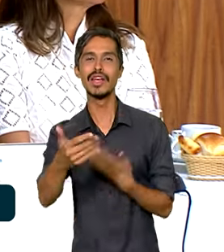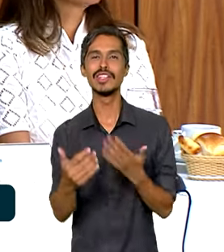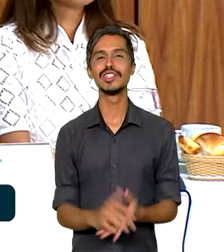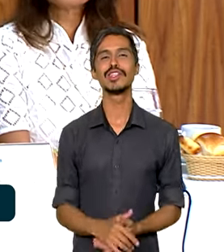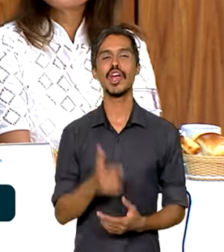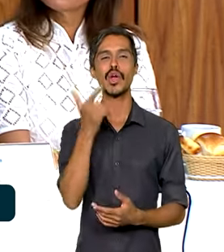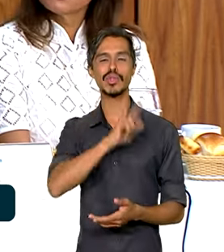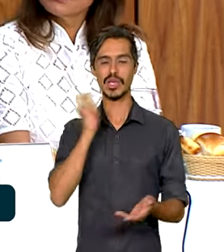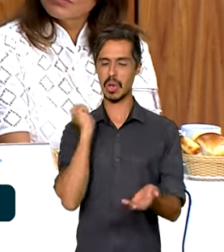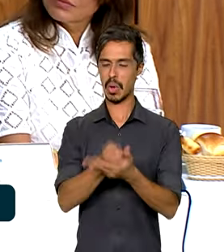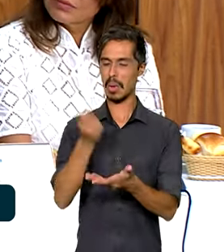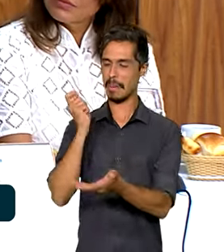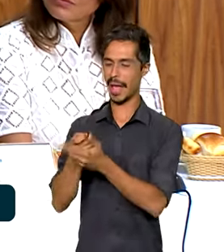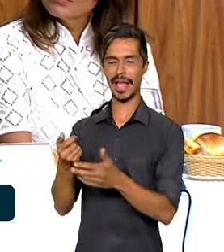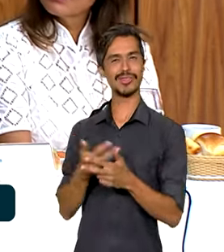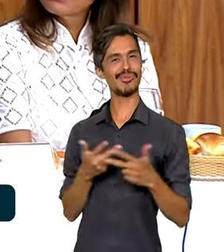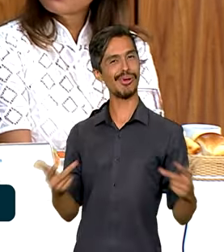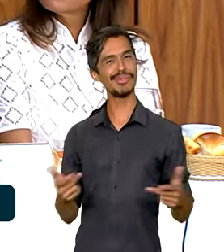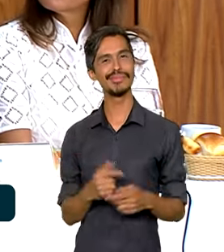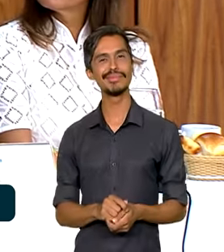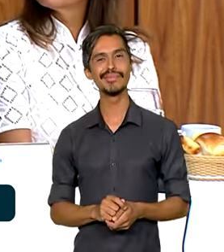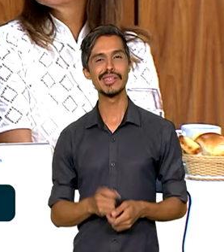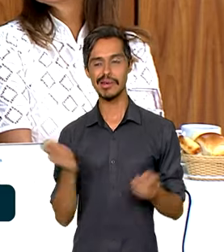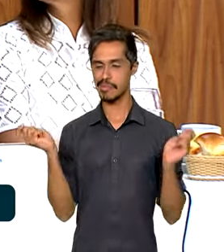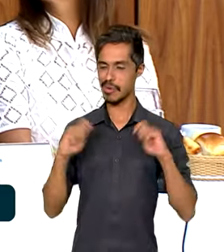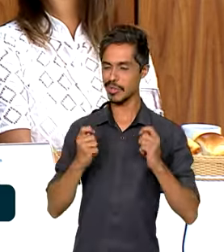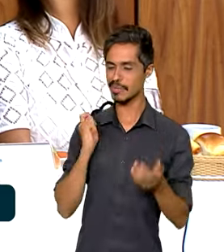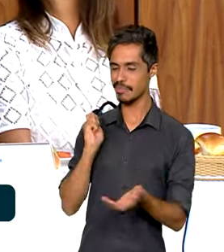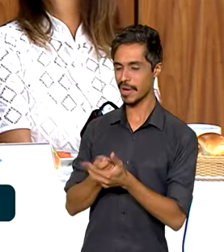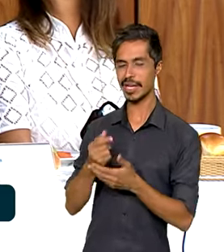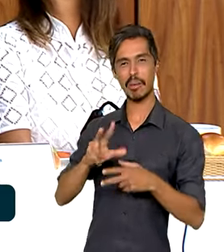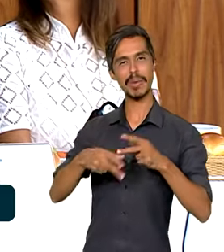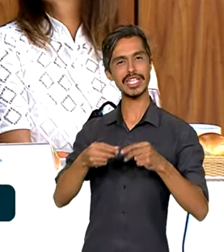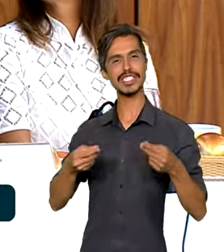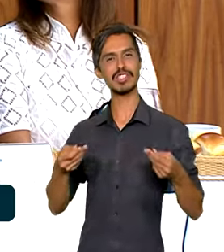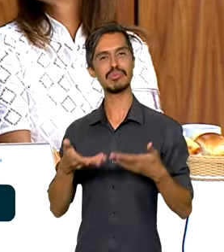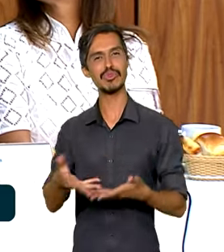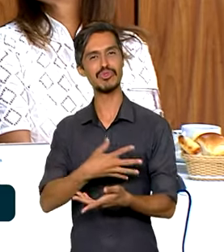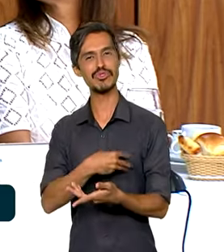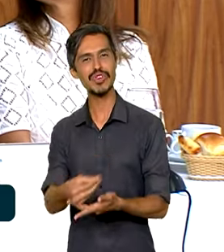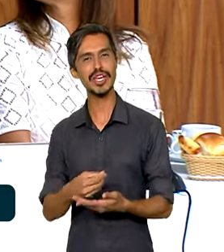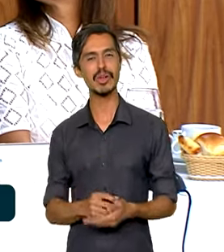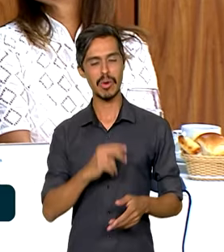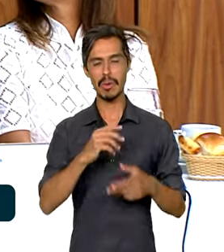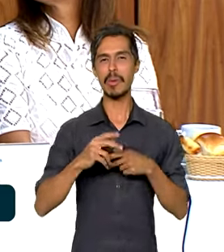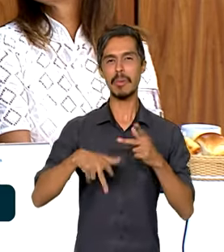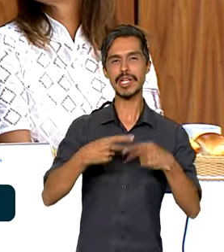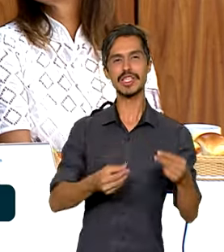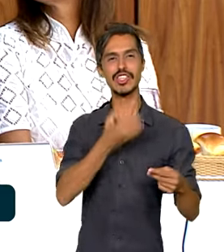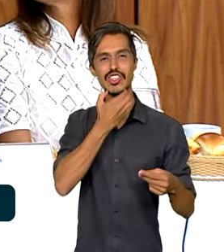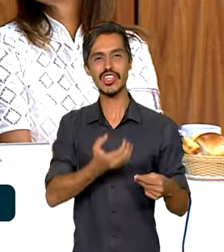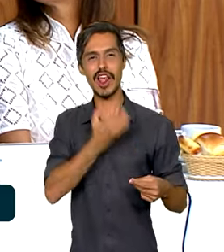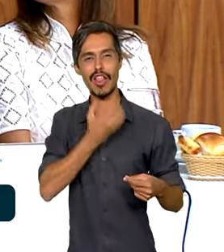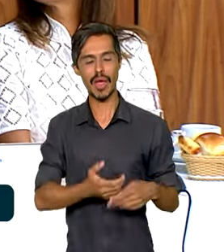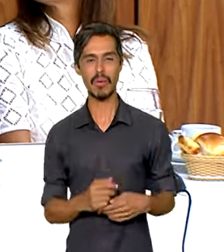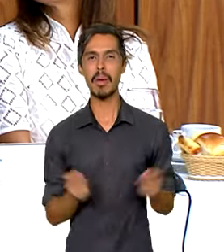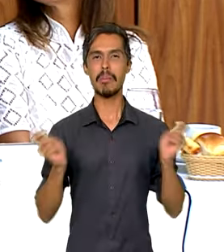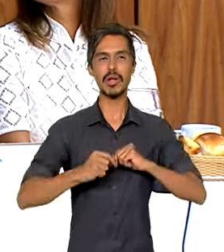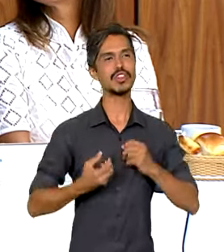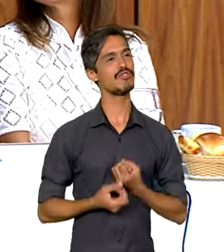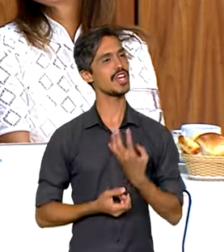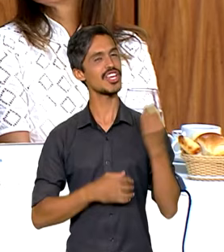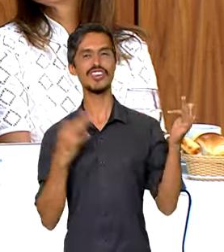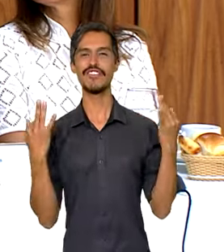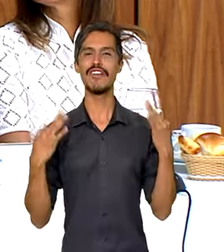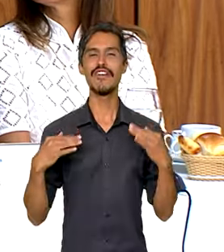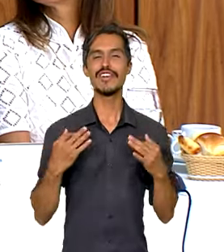pode comprar as coisas que pode dar um presente pro filho que pode dar um presente de Natal que pode viajar de férias